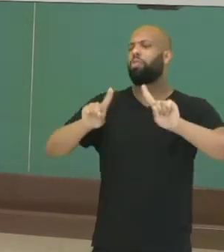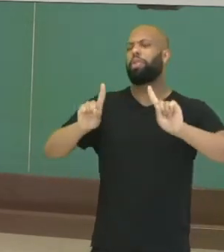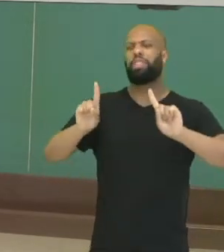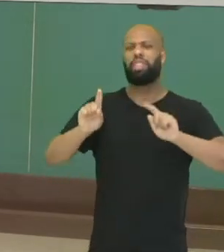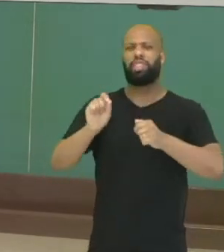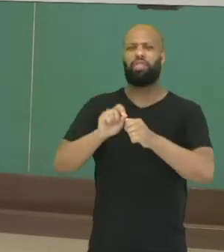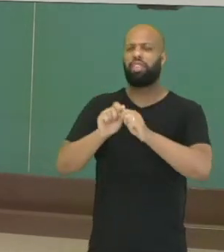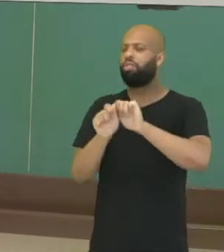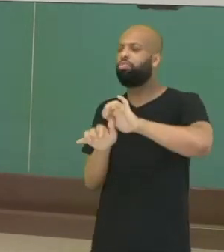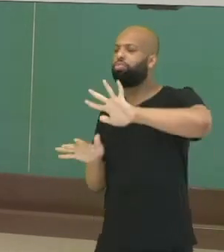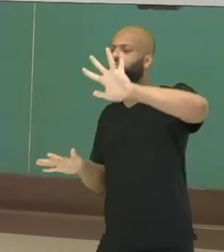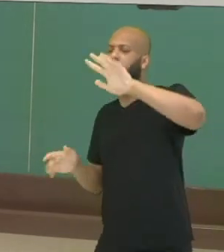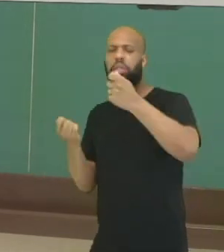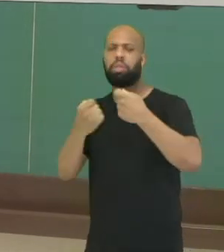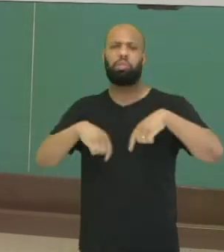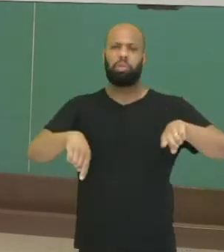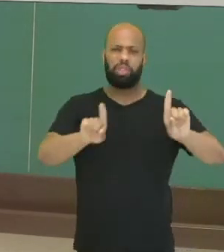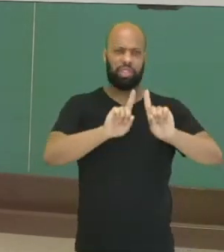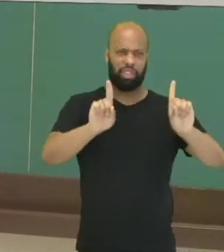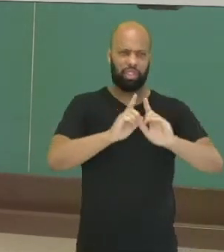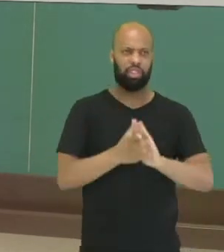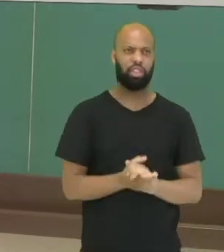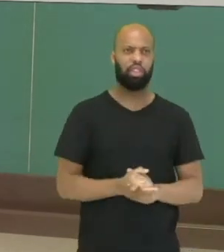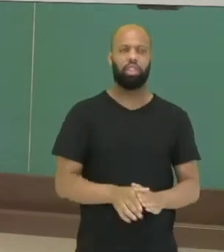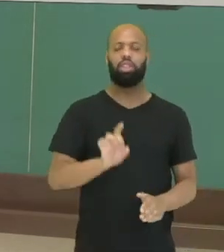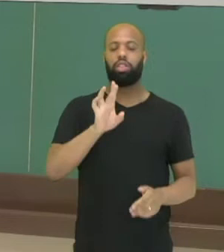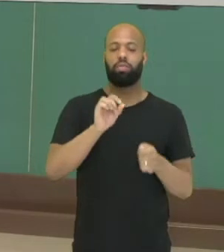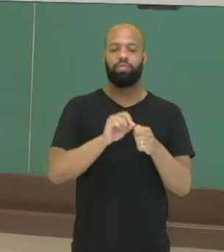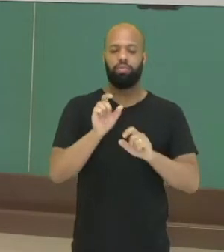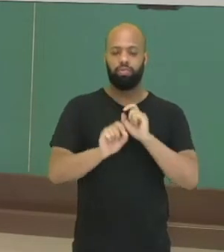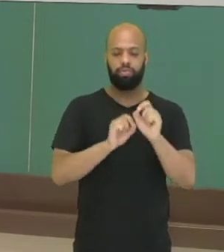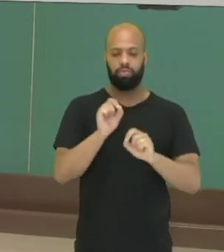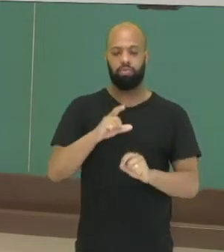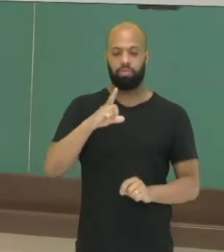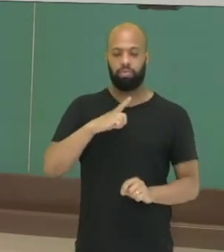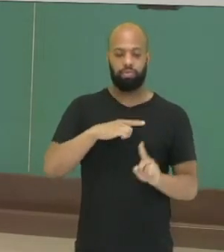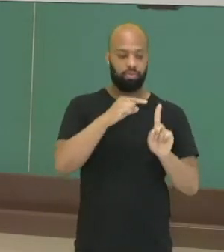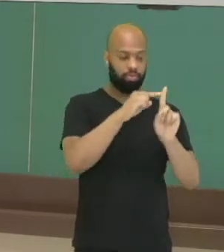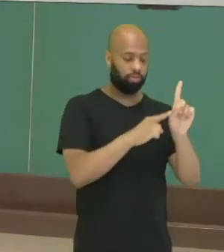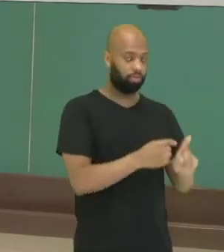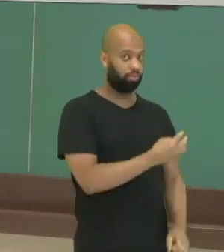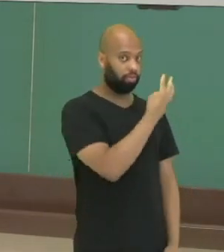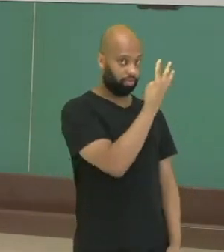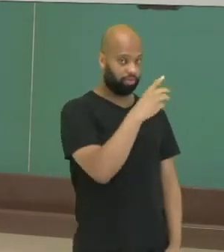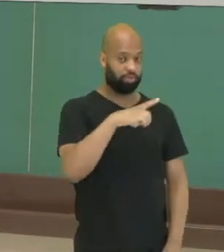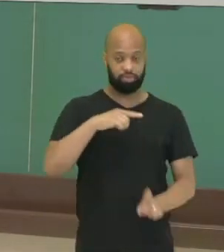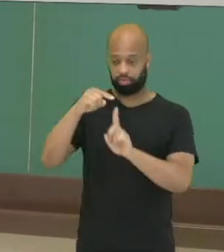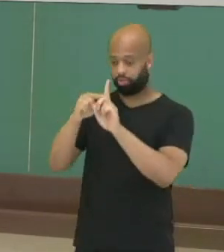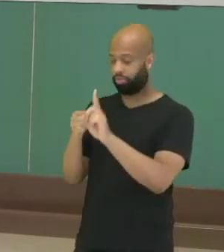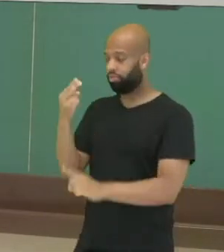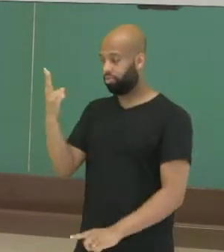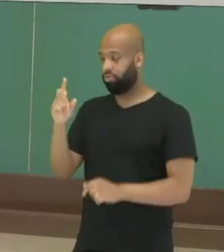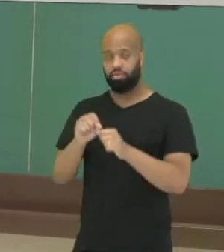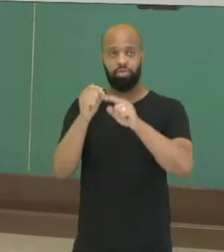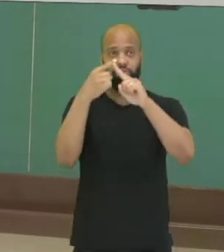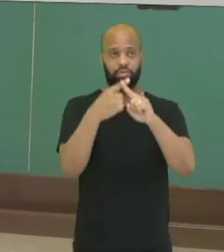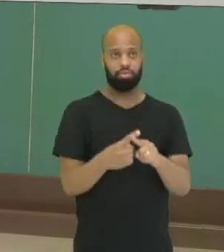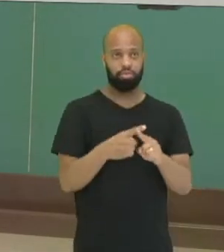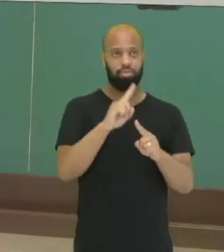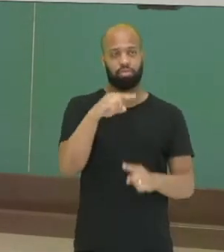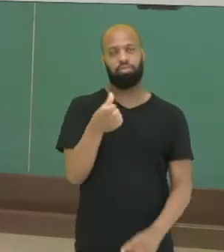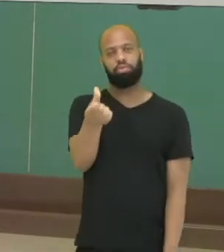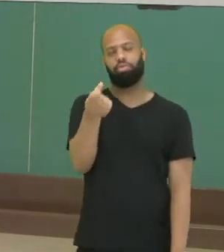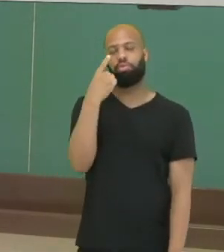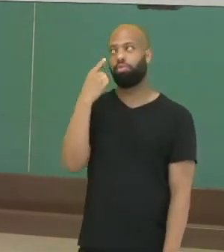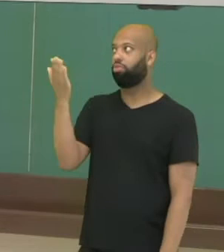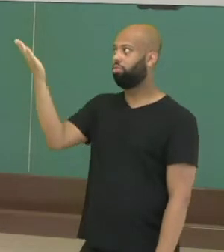essa contagem. Basta eu multiplicar as opções de um suco que eu tenho, que são 3,